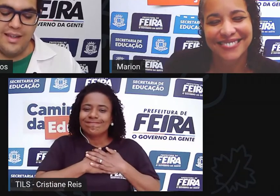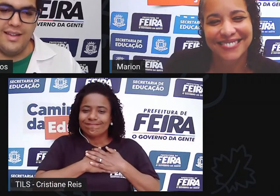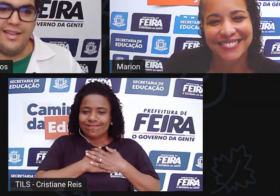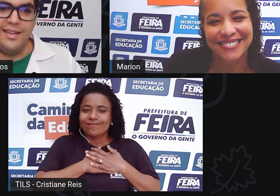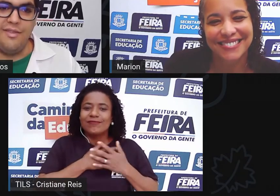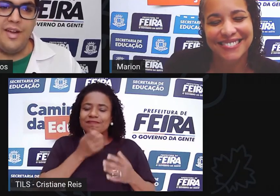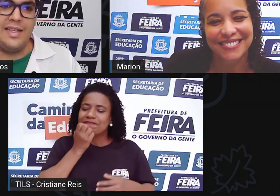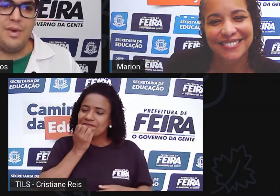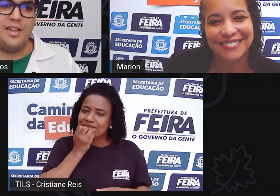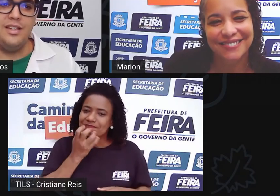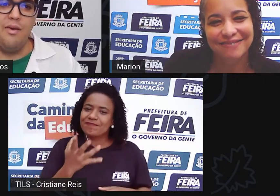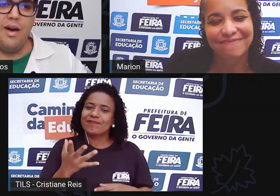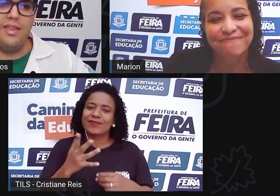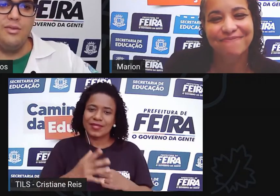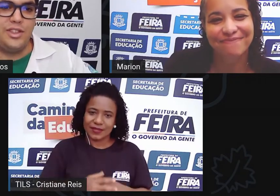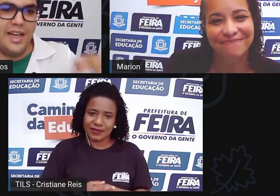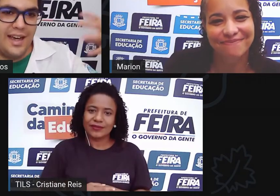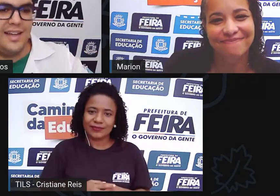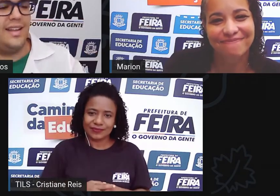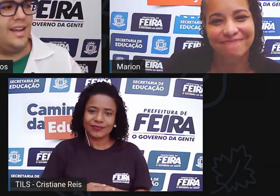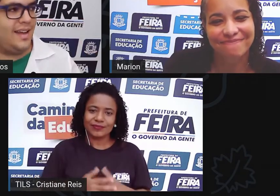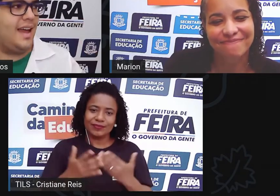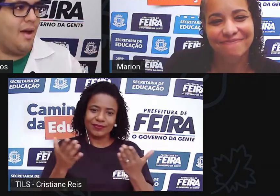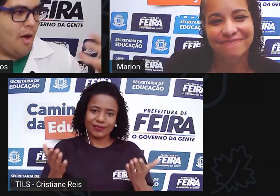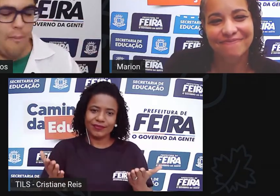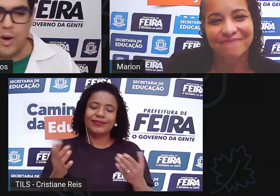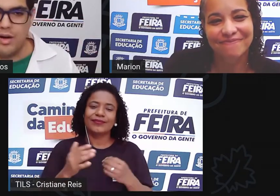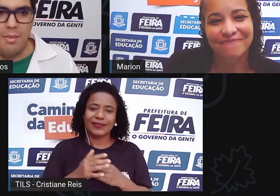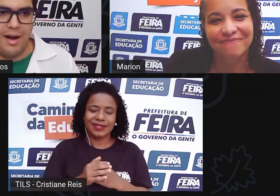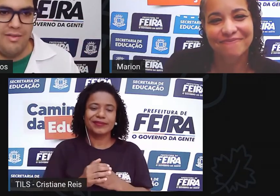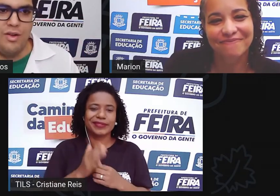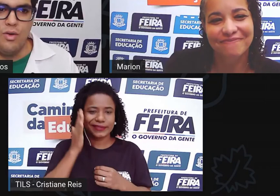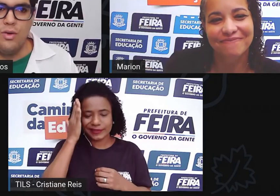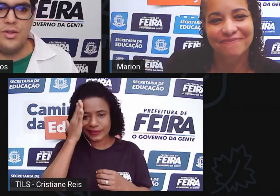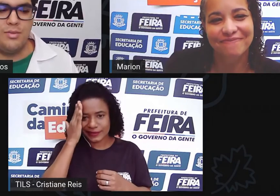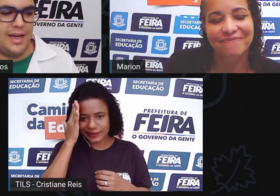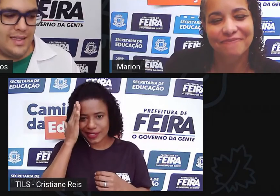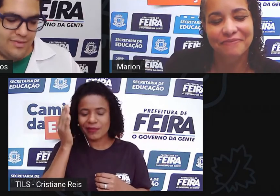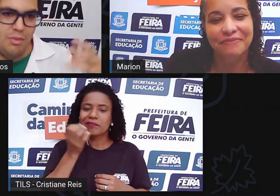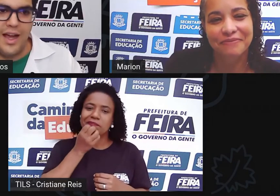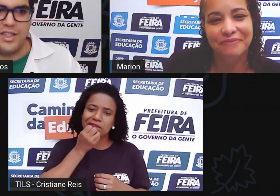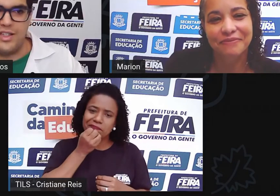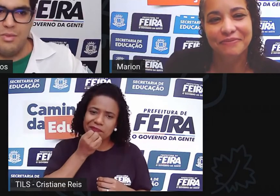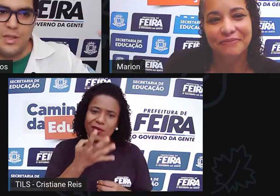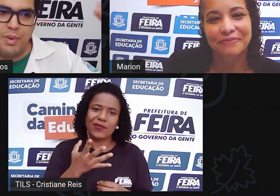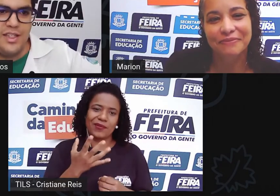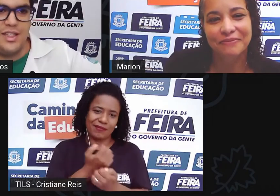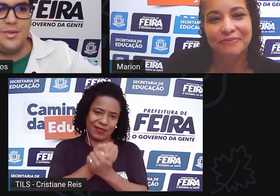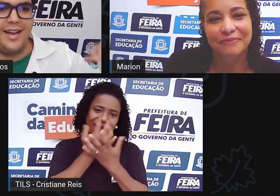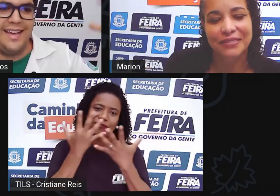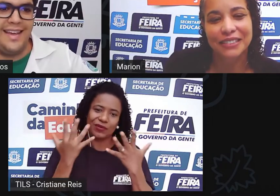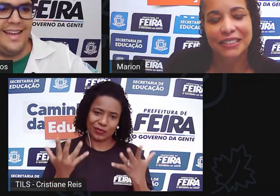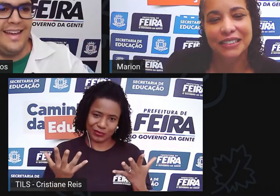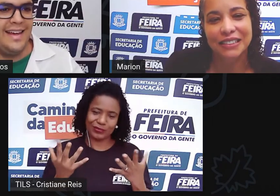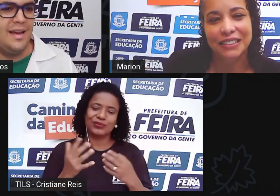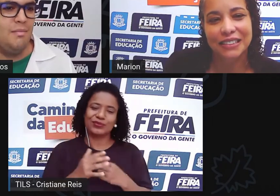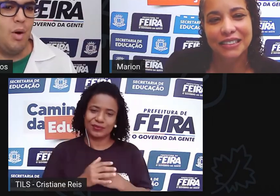que, infelizmente, não chega, né? É um programa maravilhoso, mas vamos lá, gente, vamos expandir isso